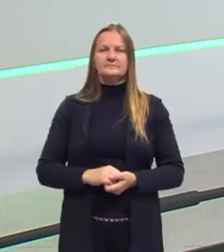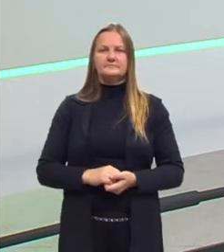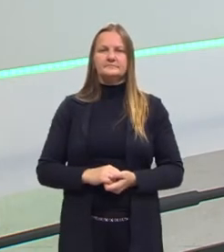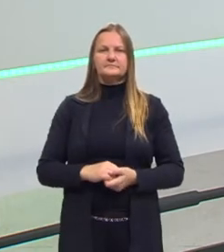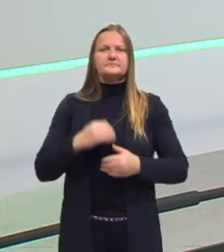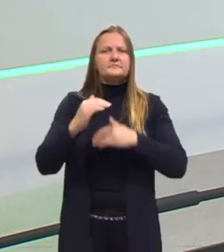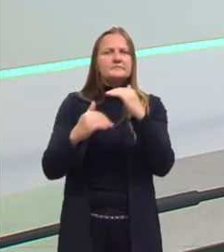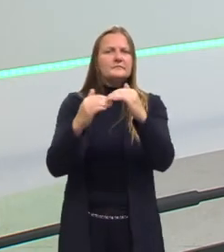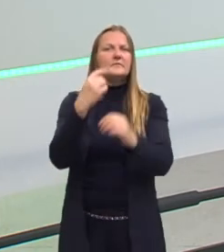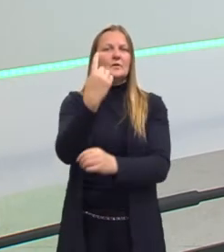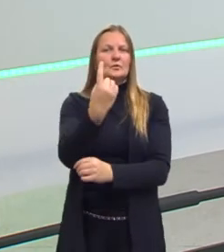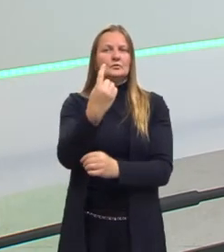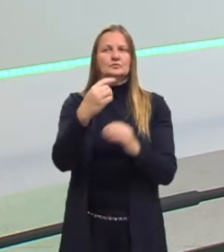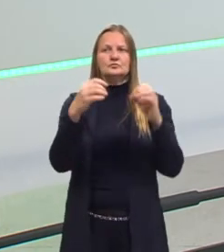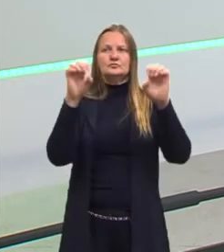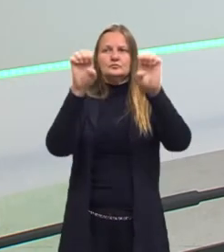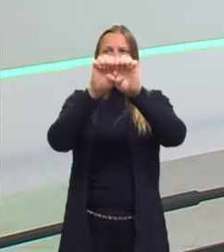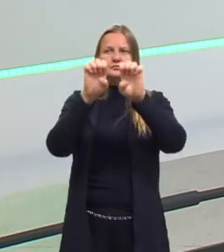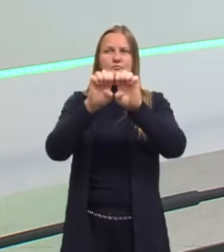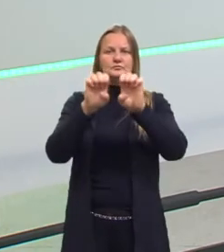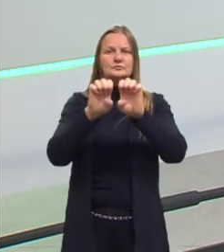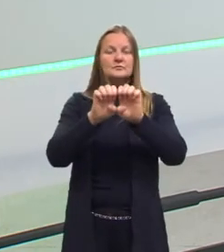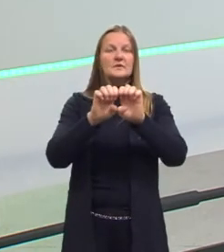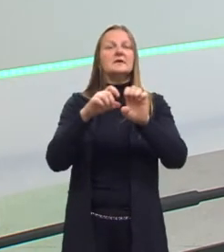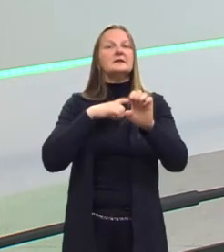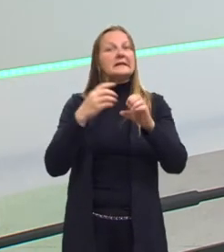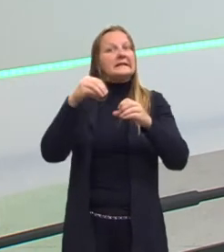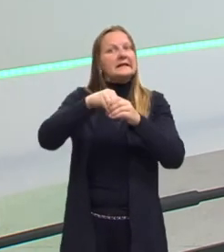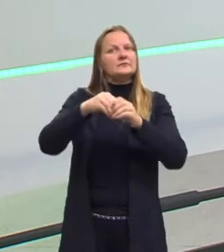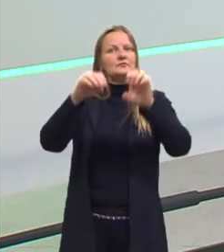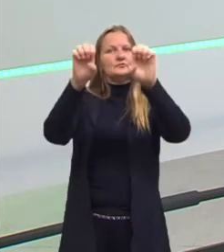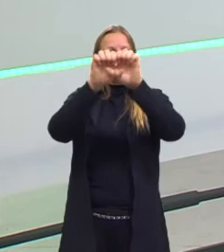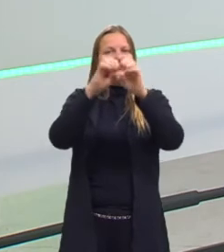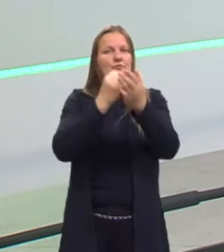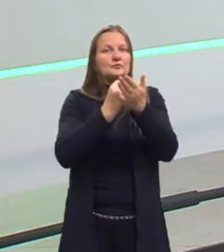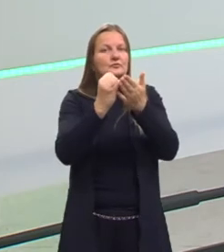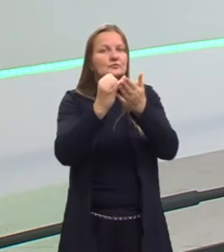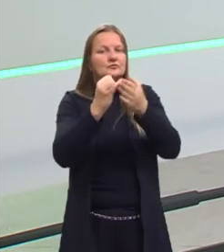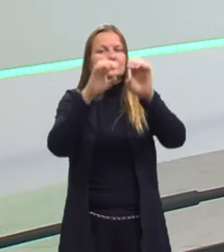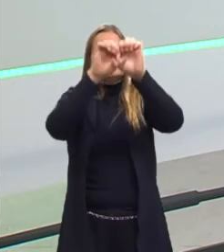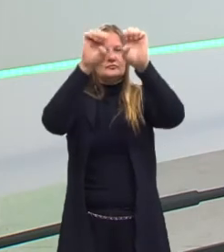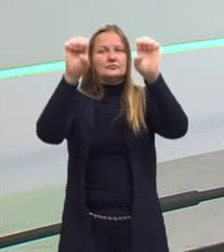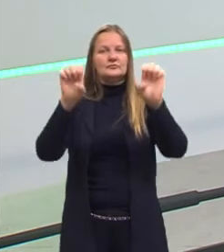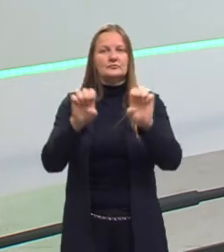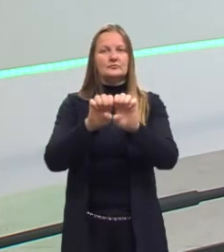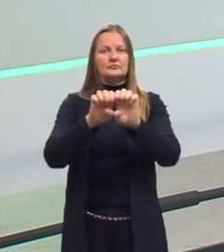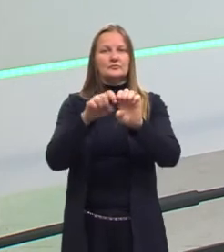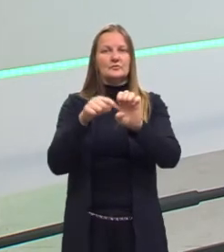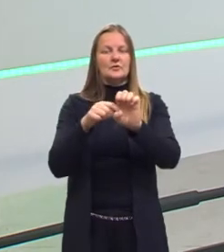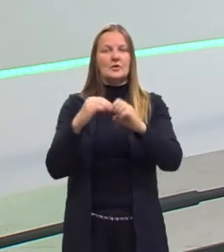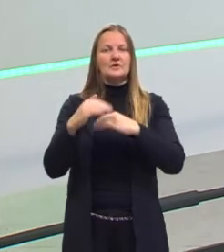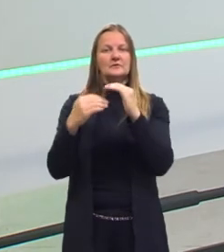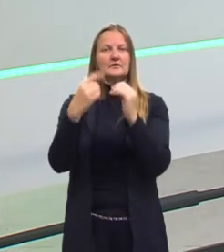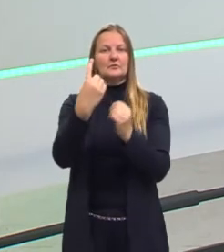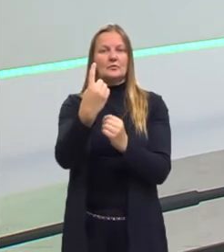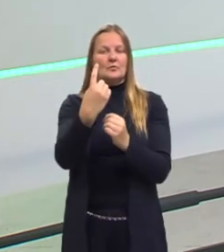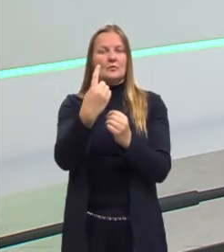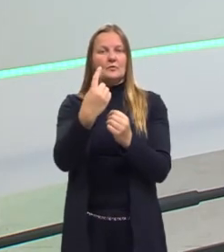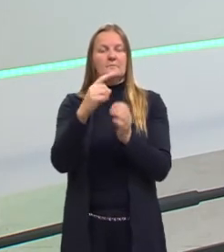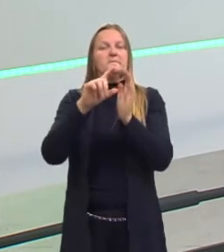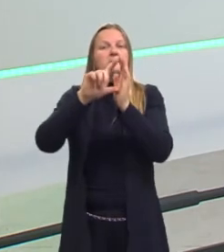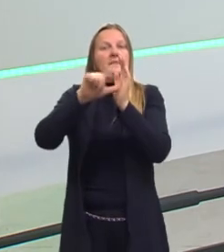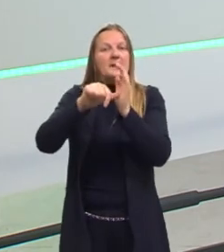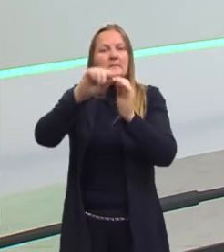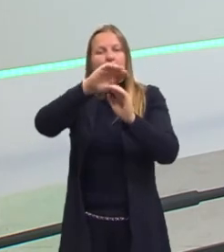desenvolvimento um faz parte do esqueleto a introdução é uma parte do esqueleto desenvolvimento 1 a outra parte